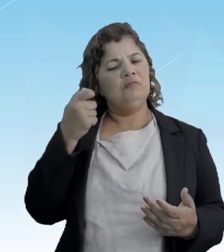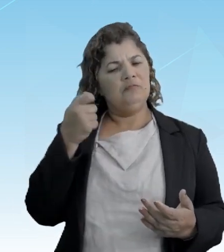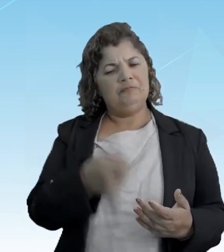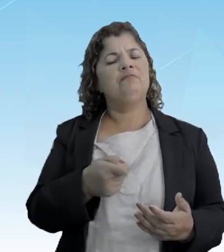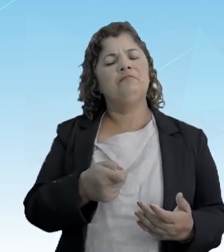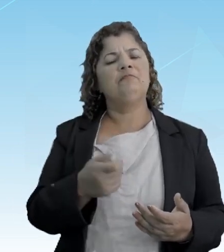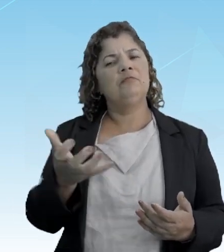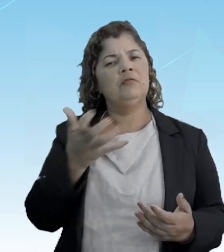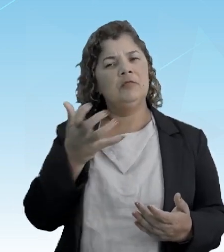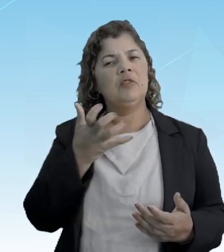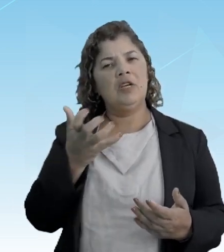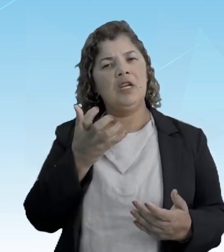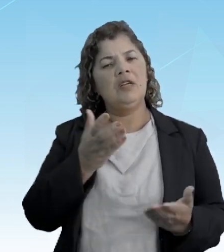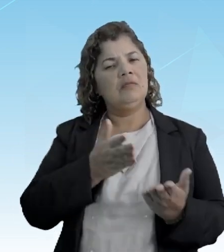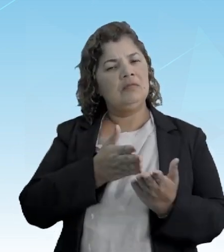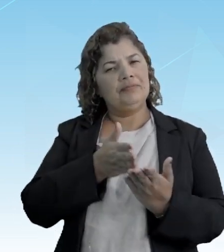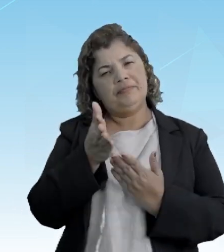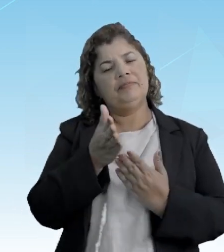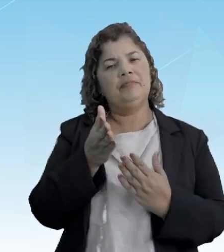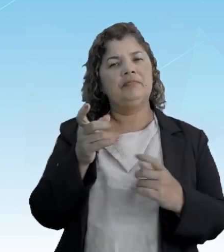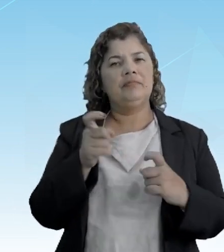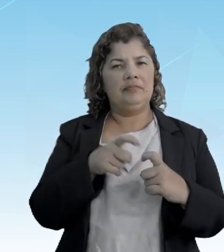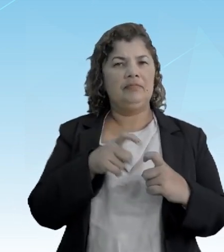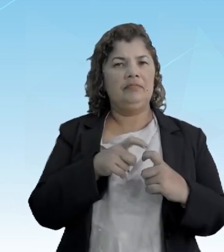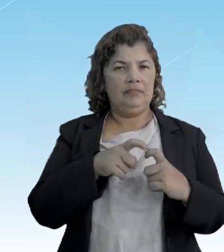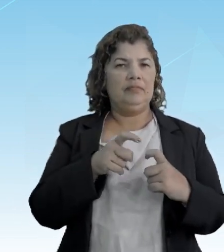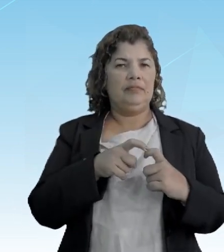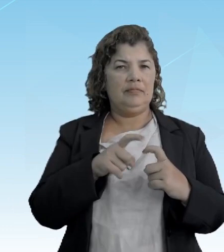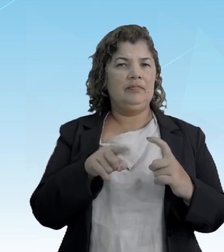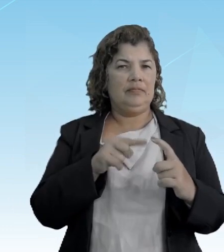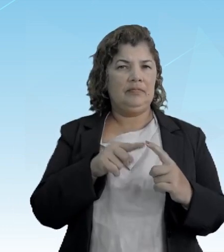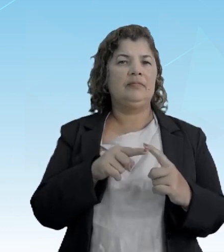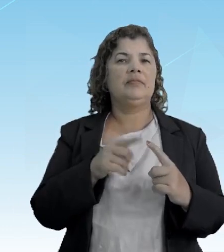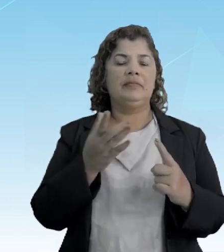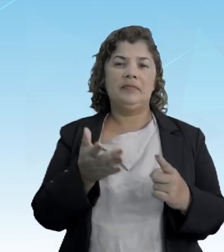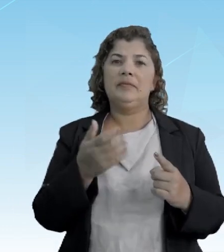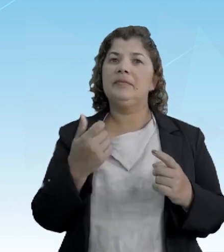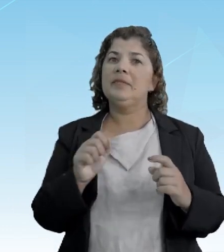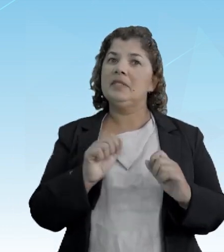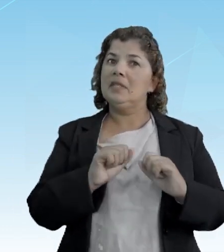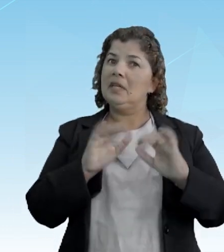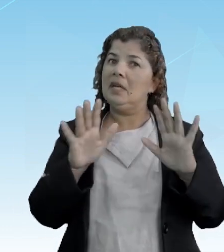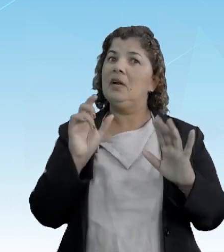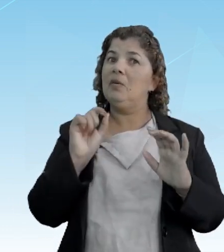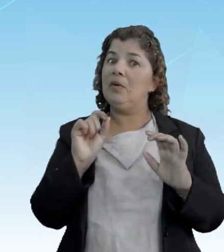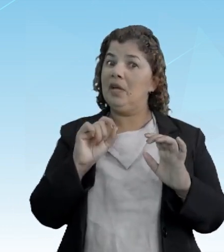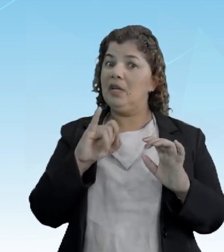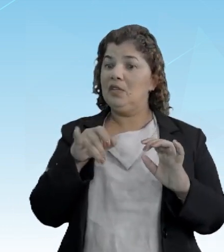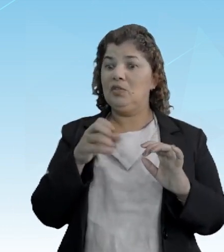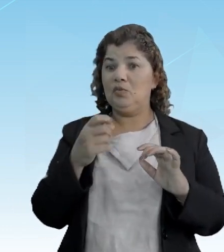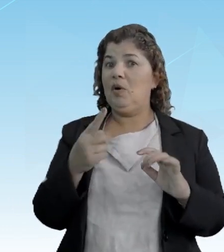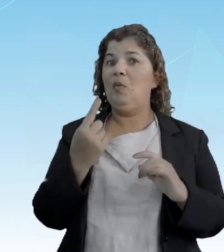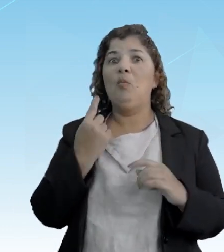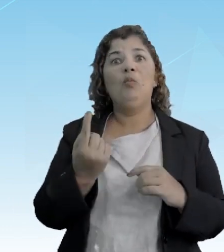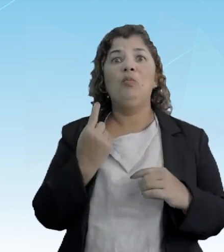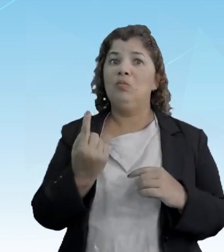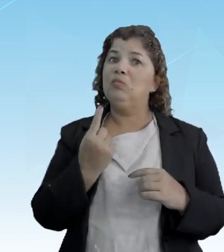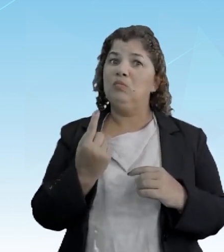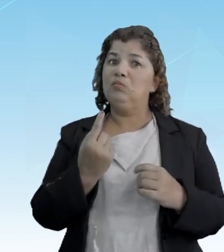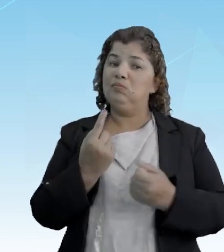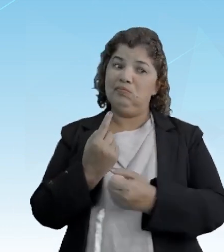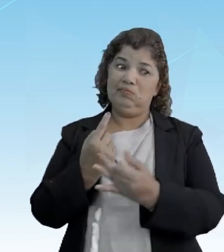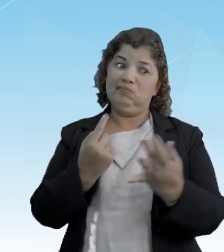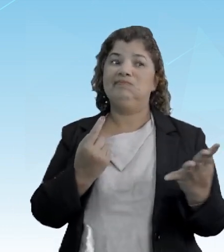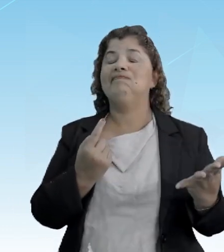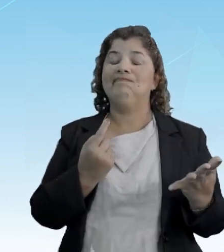que ele chegasse a atingir os seus objetivos. É preciso ficar bem claro que João é uma exceção. Né? Ele é uma